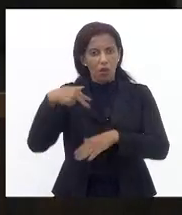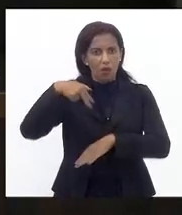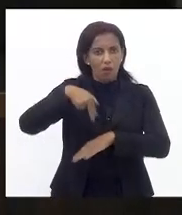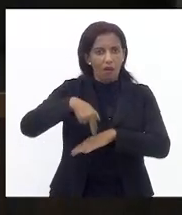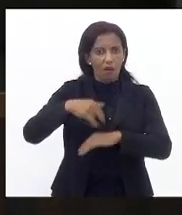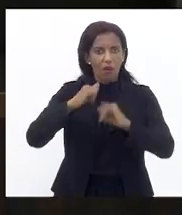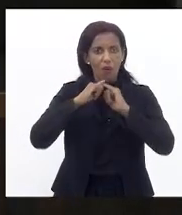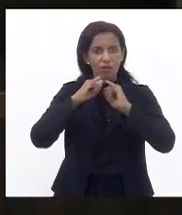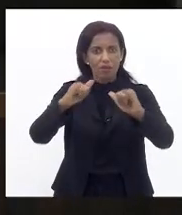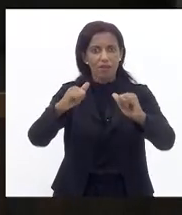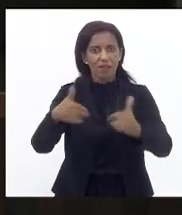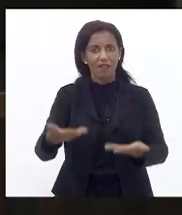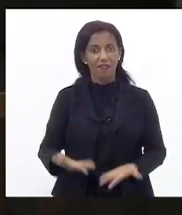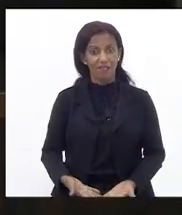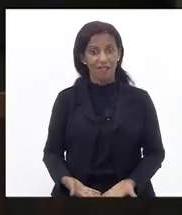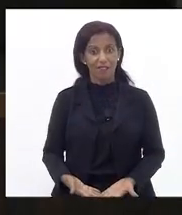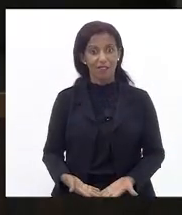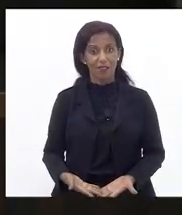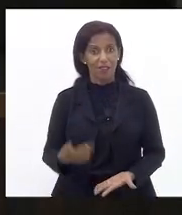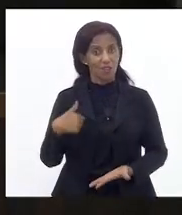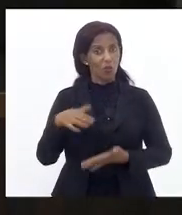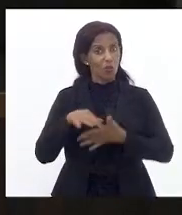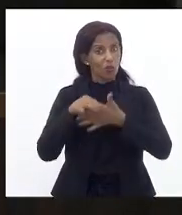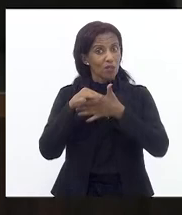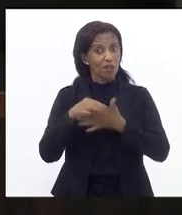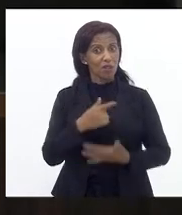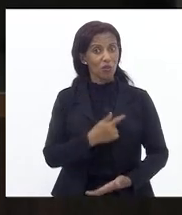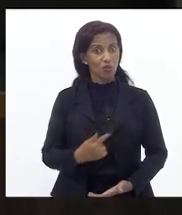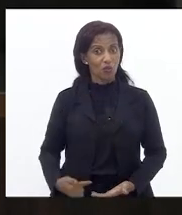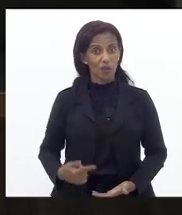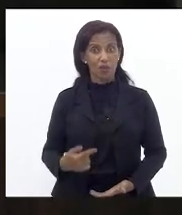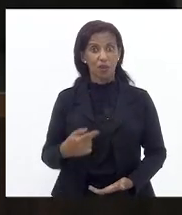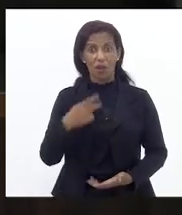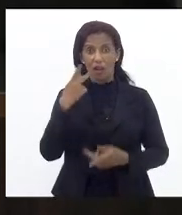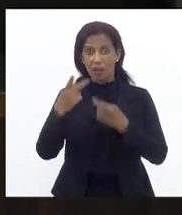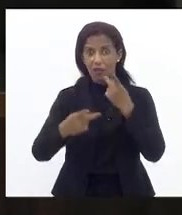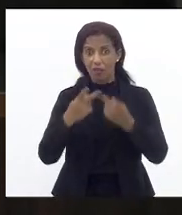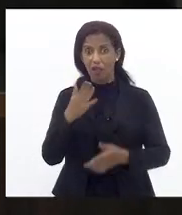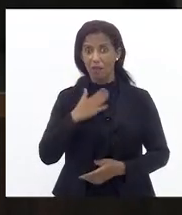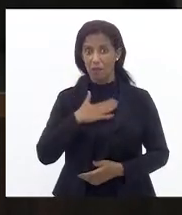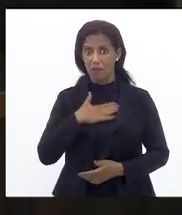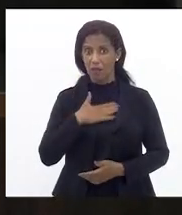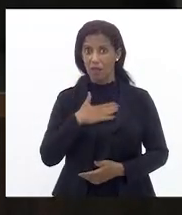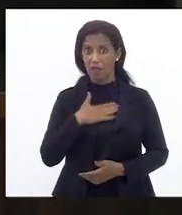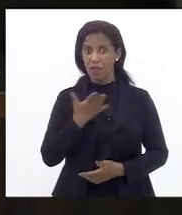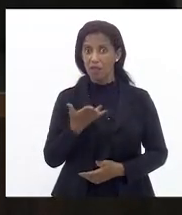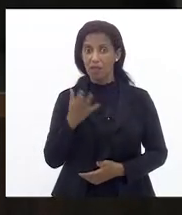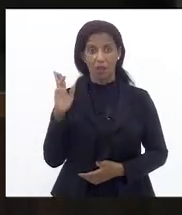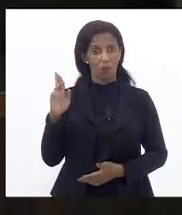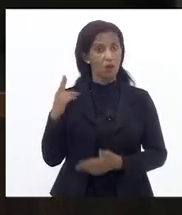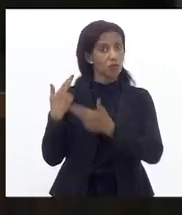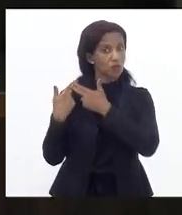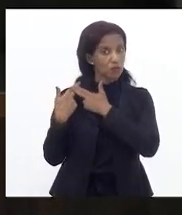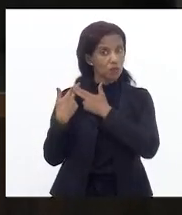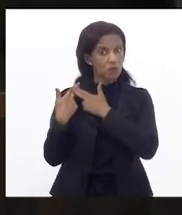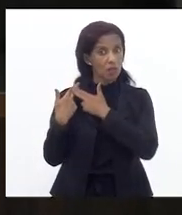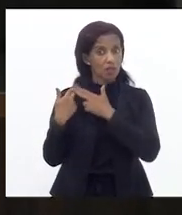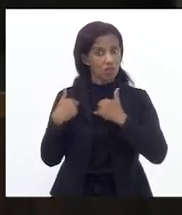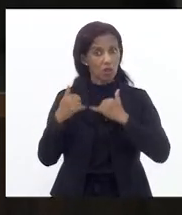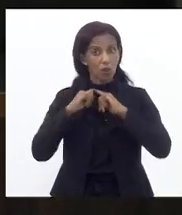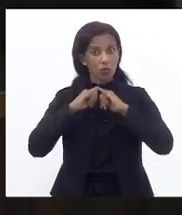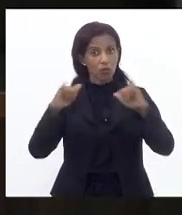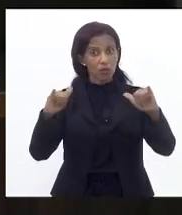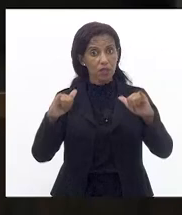aqui Oi e aí como líder do governo cada palavra minha que tem no mínimo uma responsabilidade eu